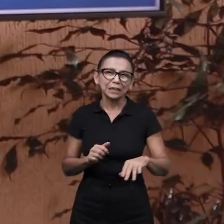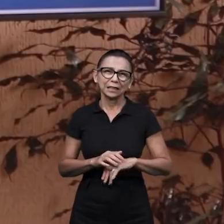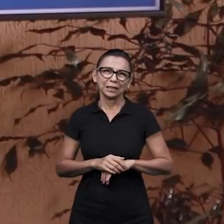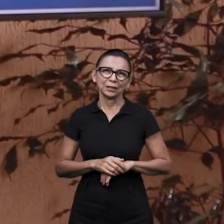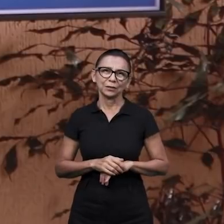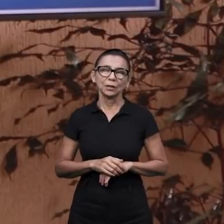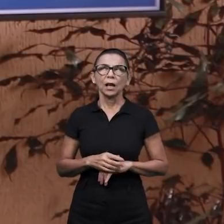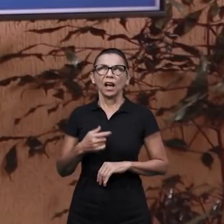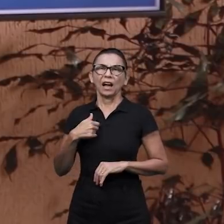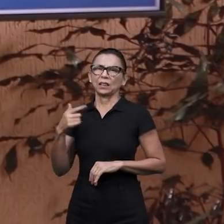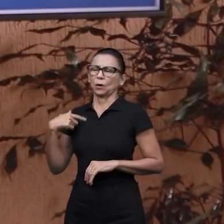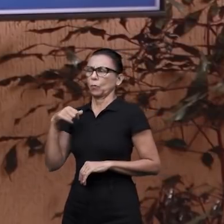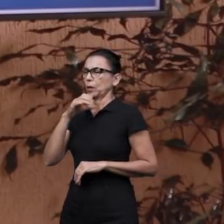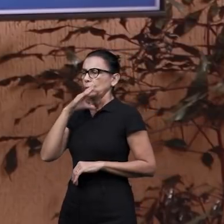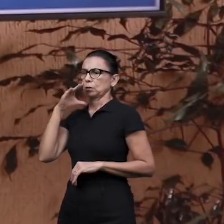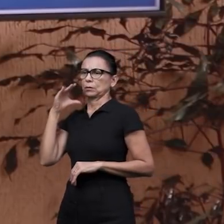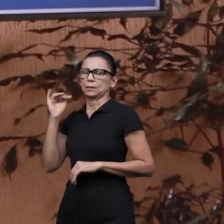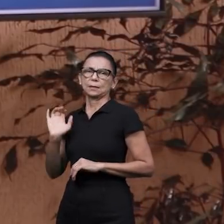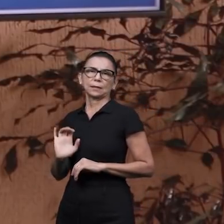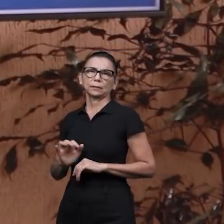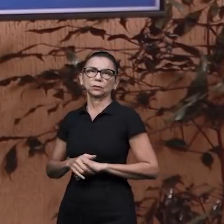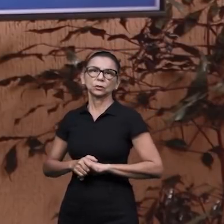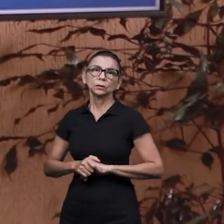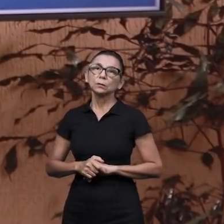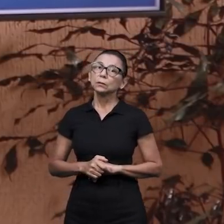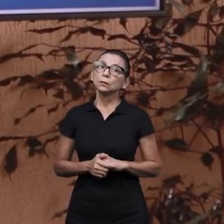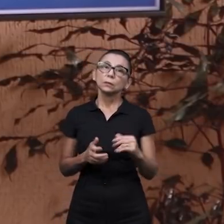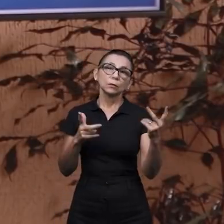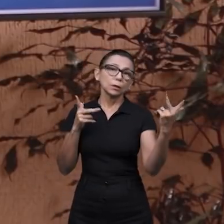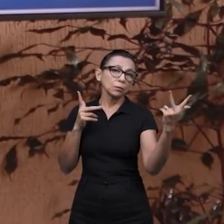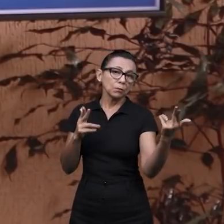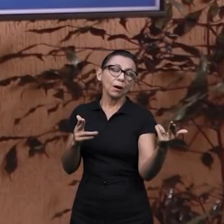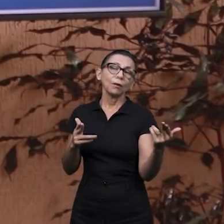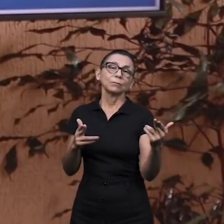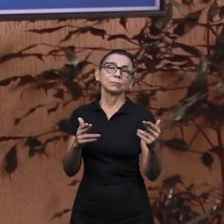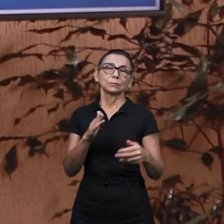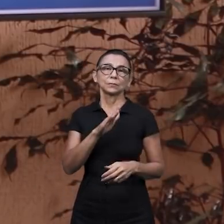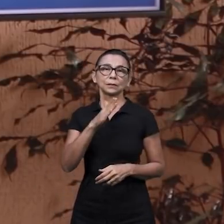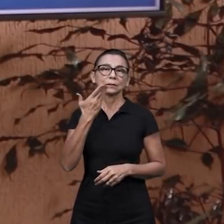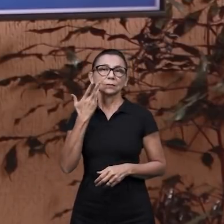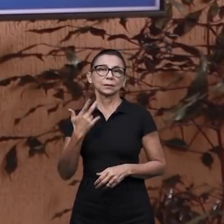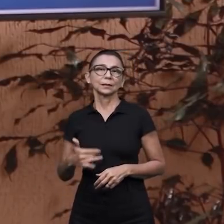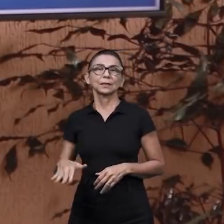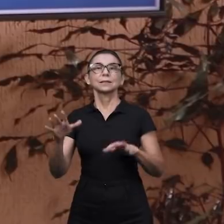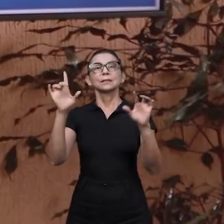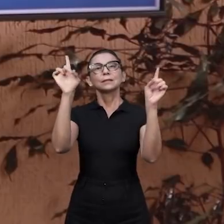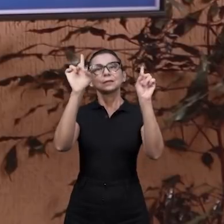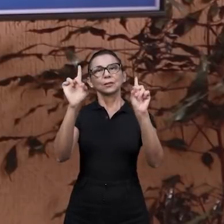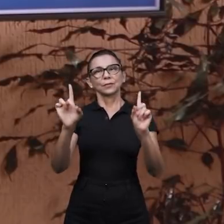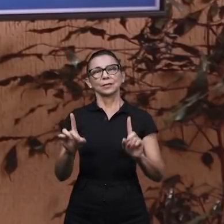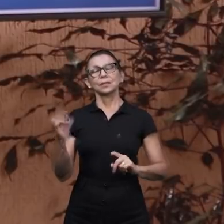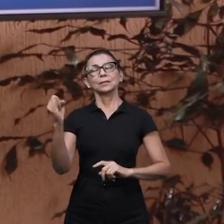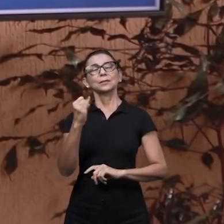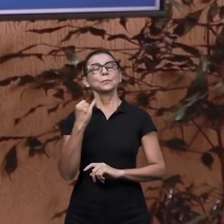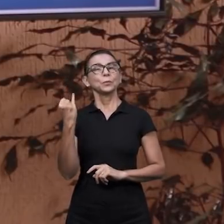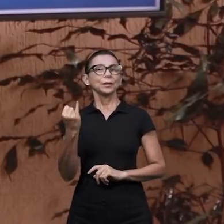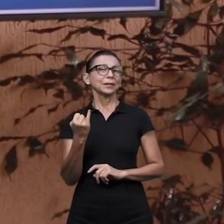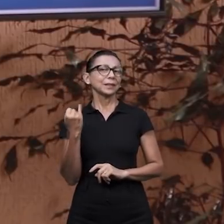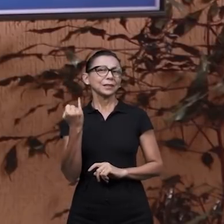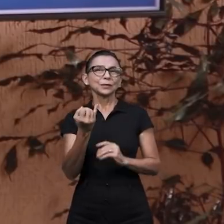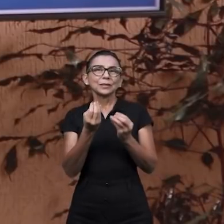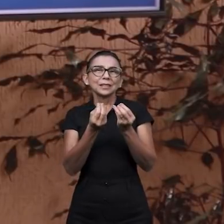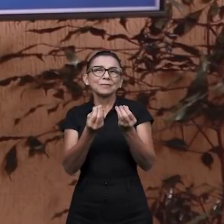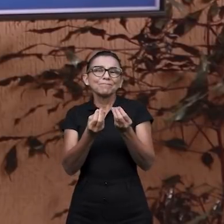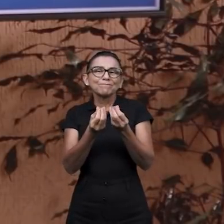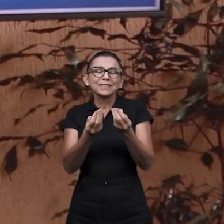É a mesma coisa com as crianças com deficiência. Então, é importante que eu tenha essa afinidade,